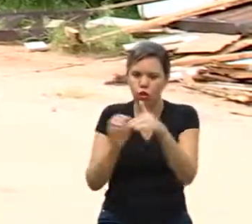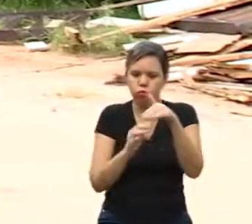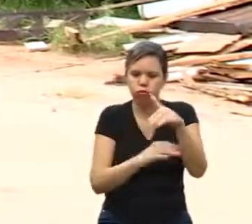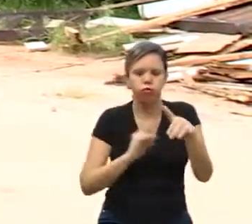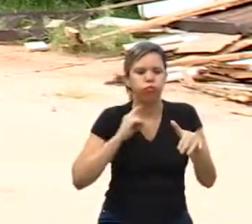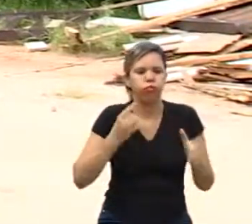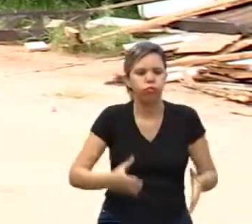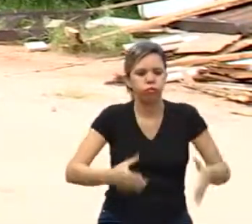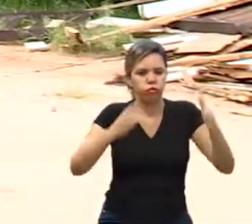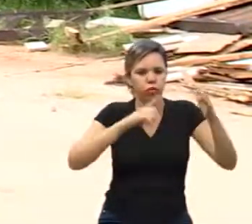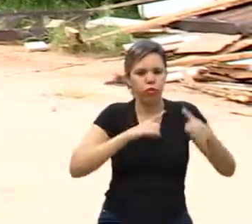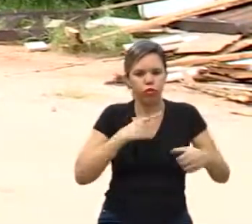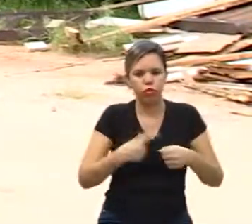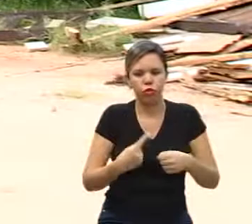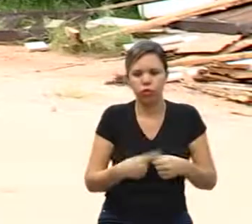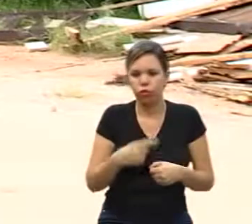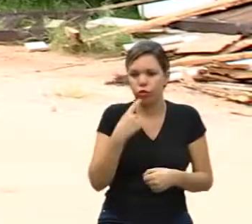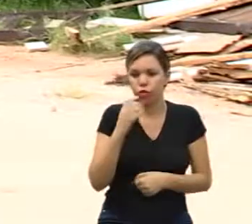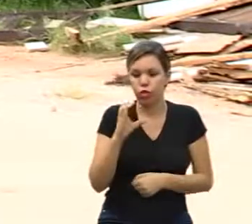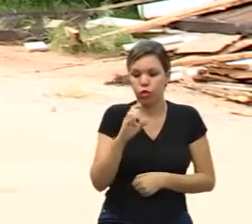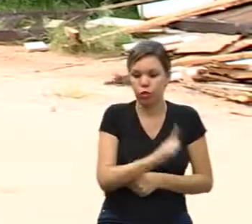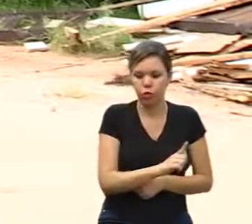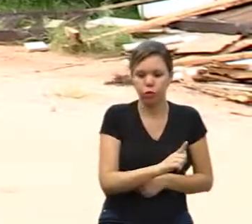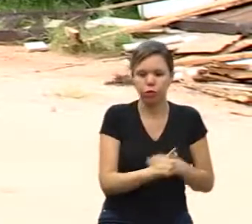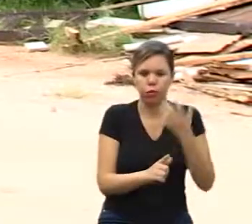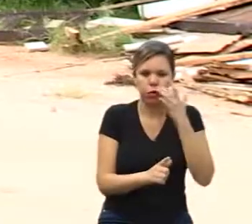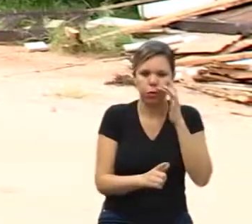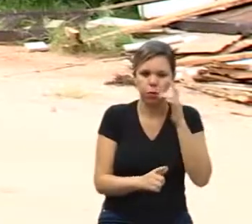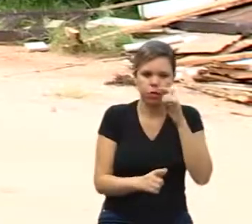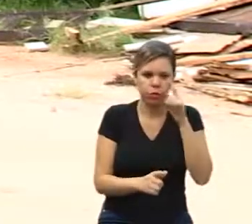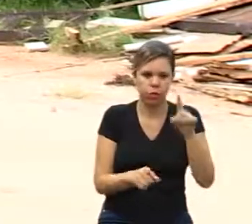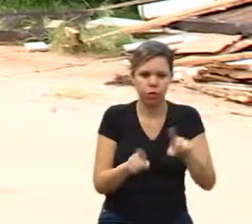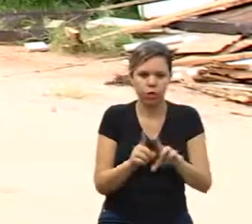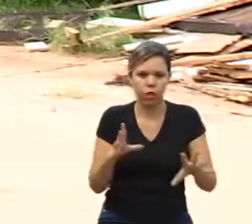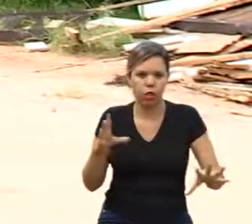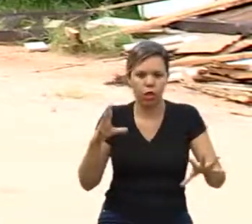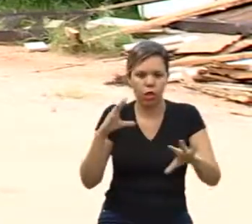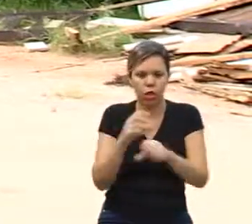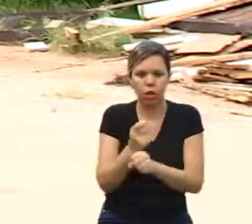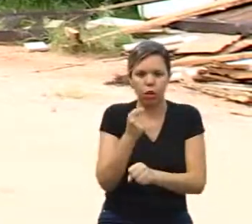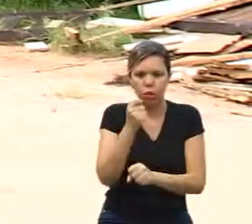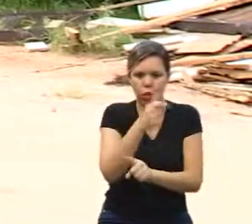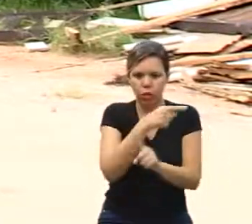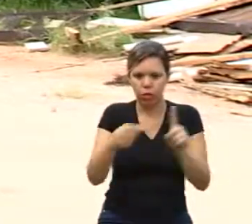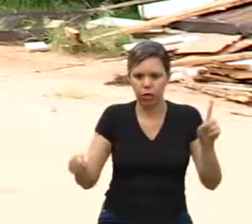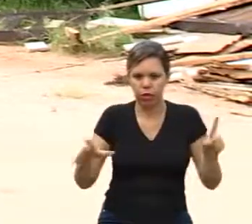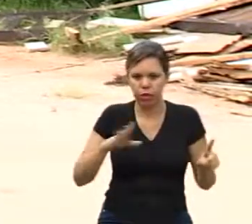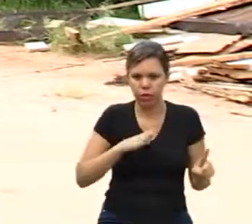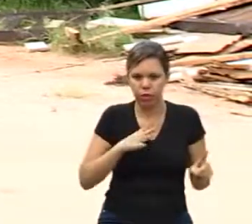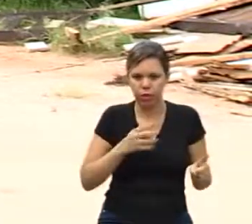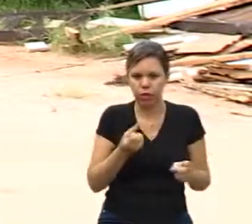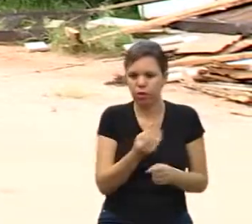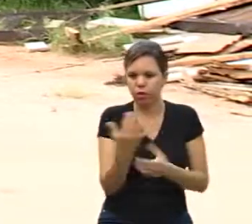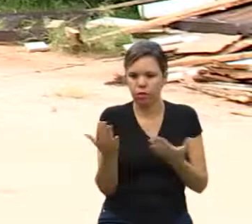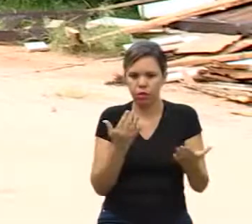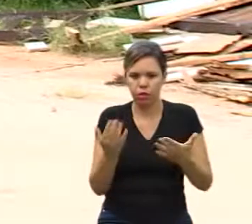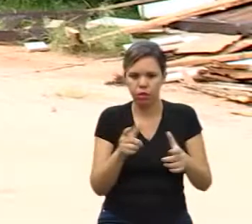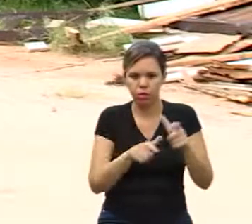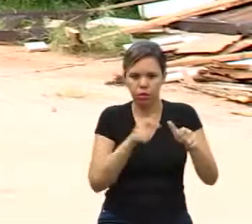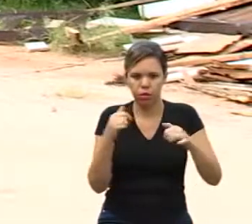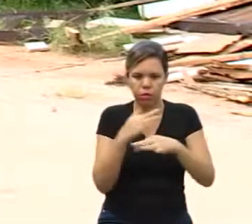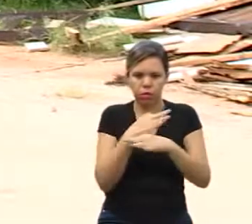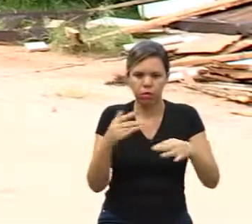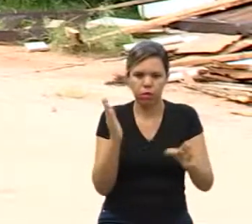no município de Campinas. No distrito Campo Grande e distrito Ouro Verde, que soma aí quase metade da cidade em relação à população,